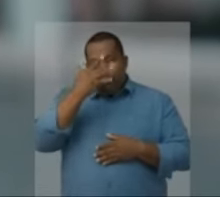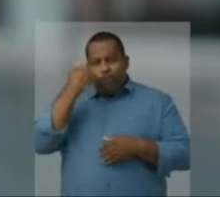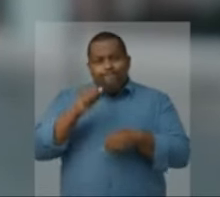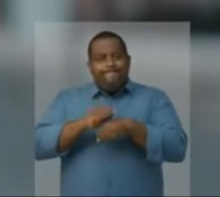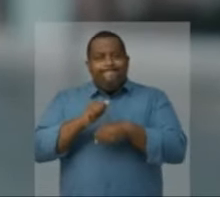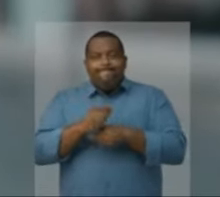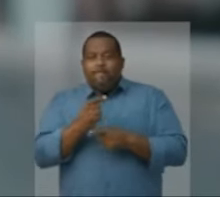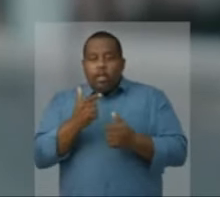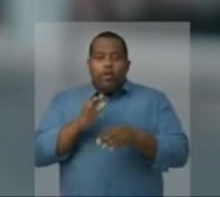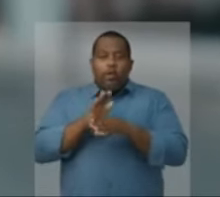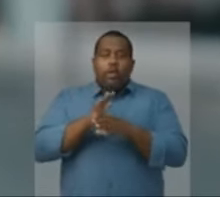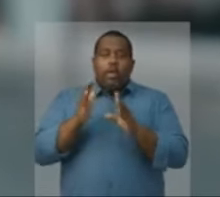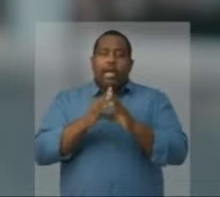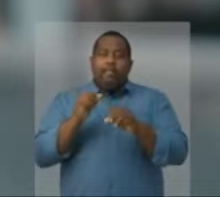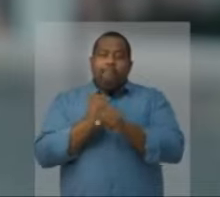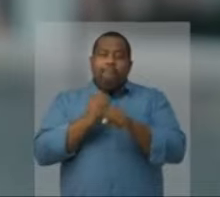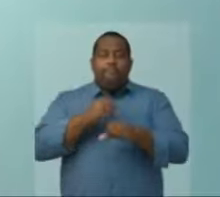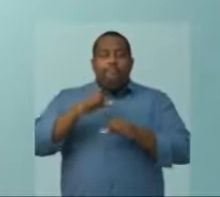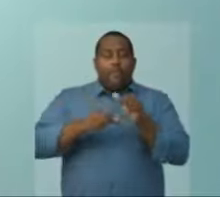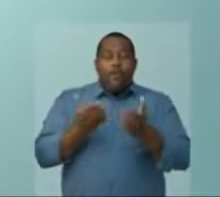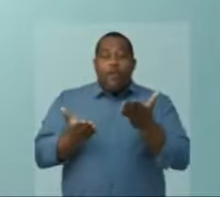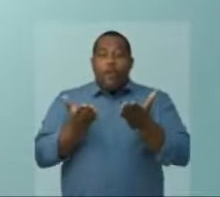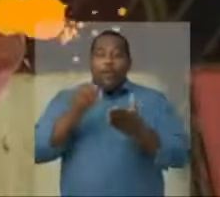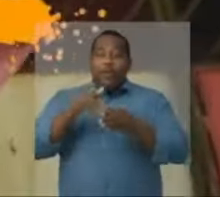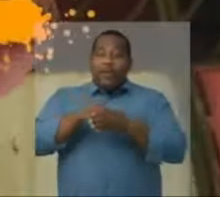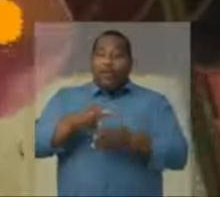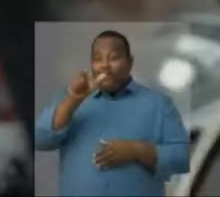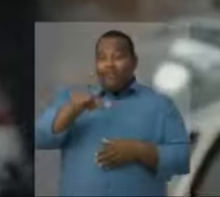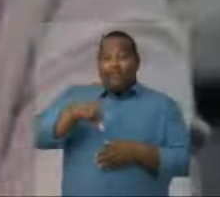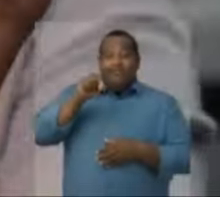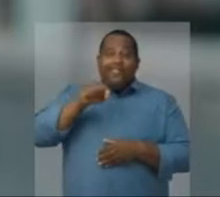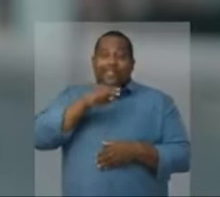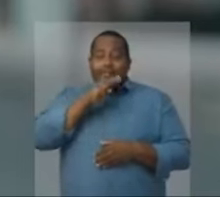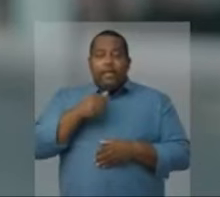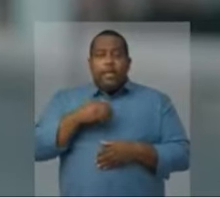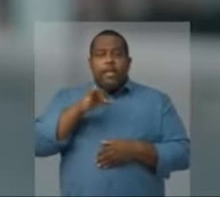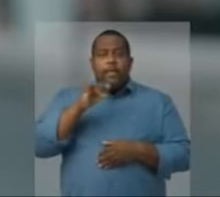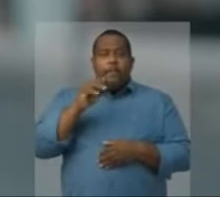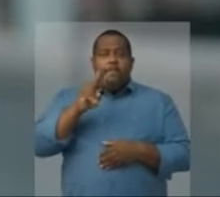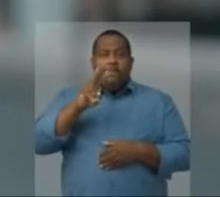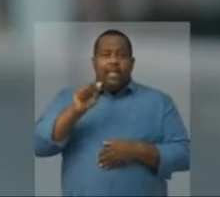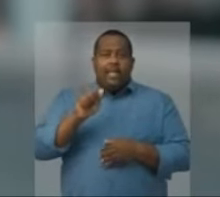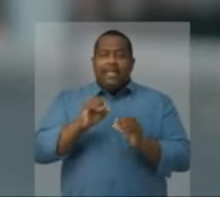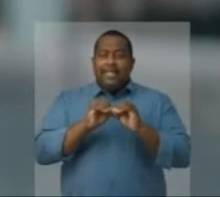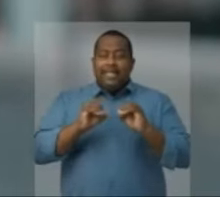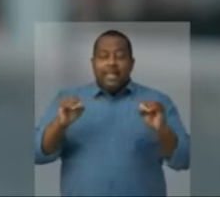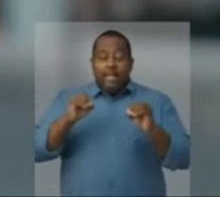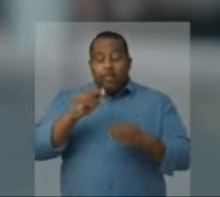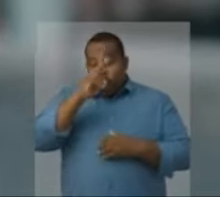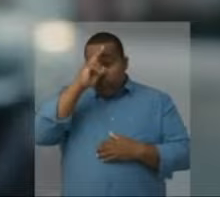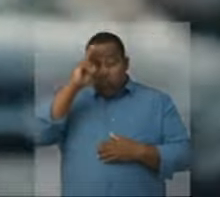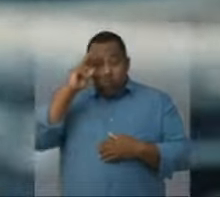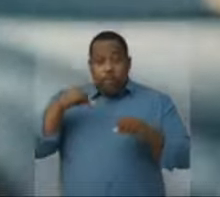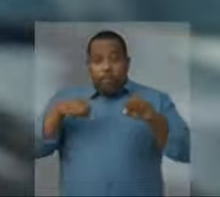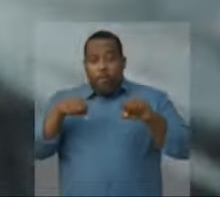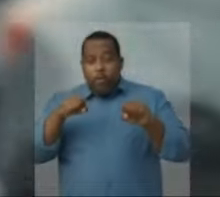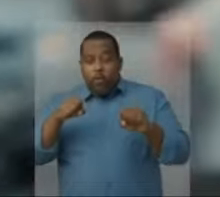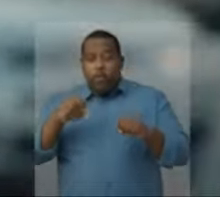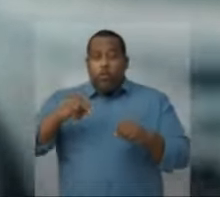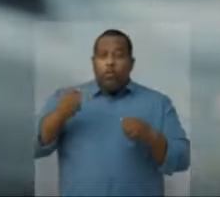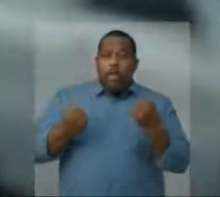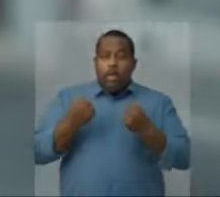não tem dinheiro ter a sua casa reformada. Quem compara, vota em Neto. IPVA zero para os motoristas de